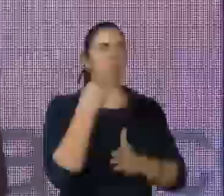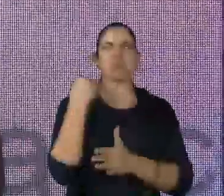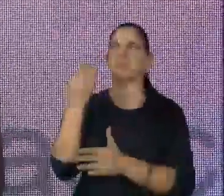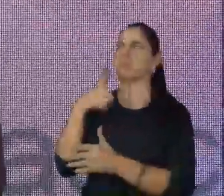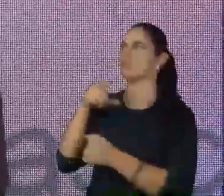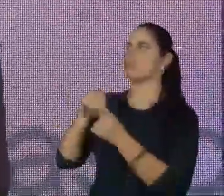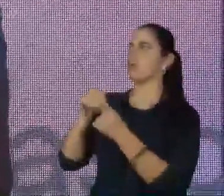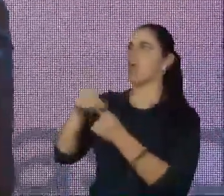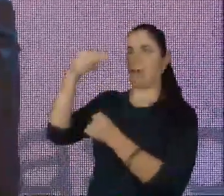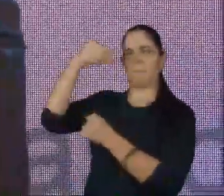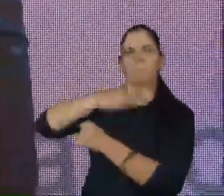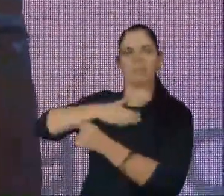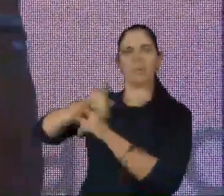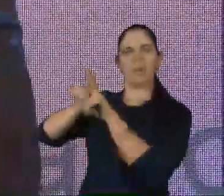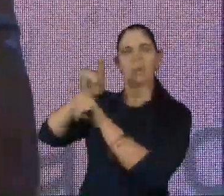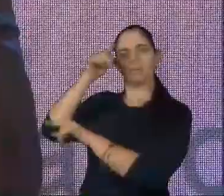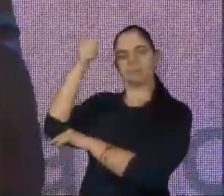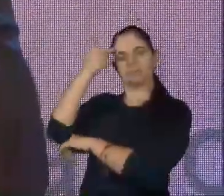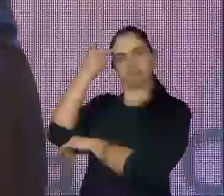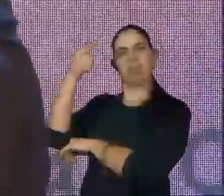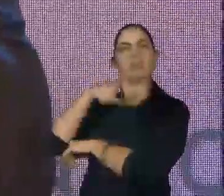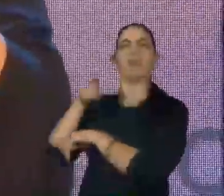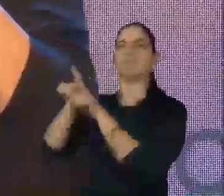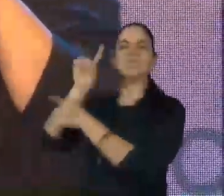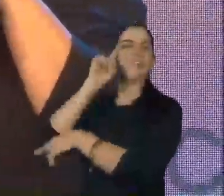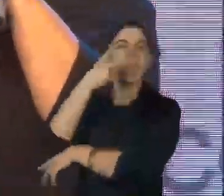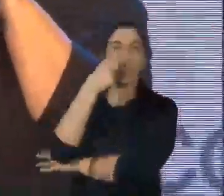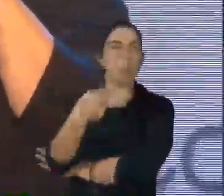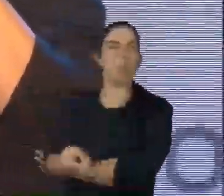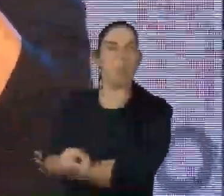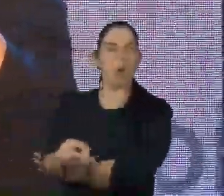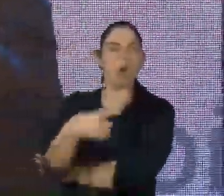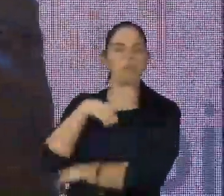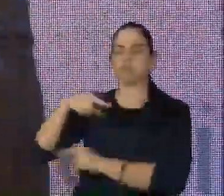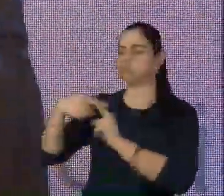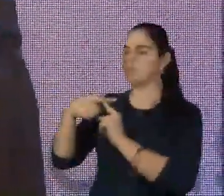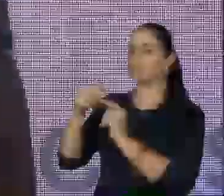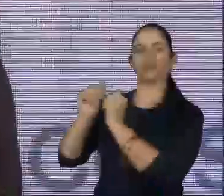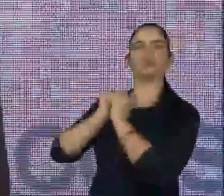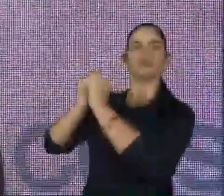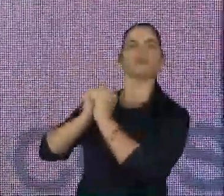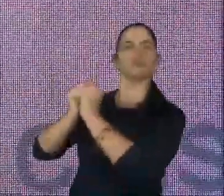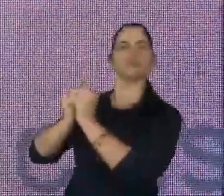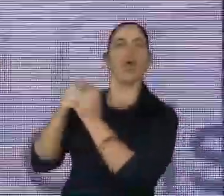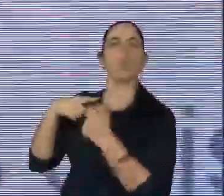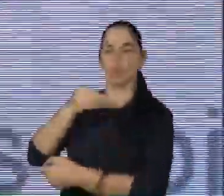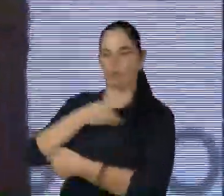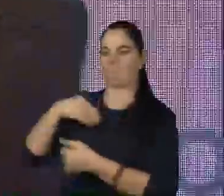mente também achava, porque me ensinaram assim. Eu achava que no pacote do diagnóstico, o luto vinha